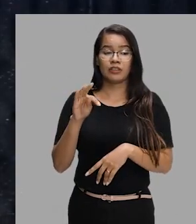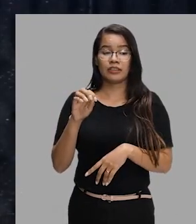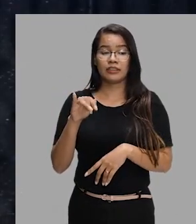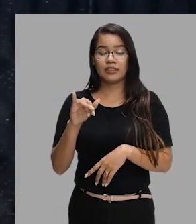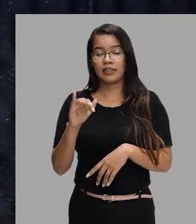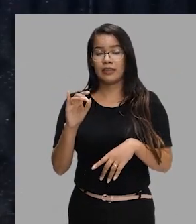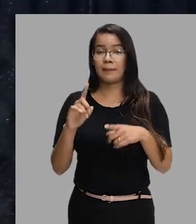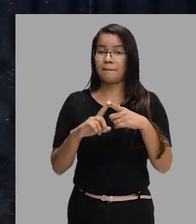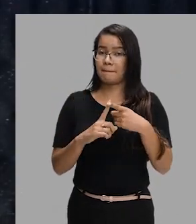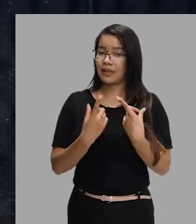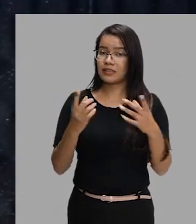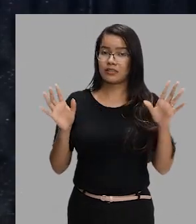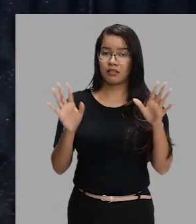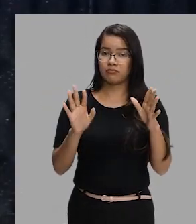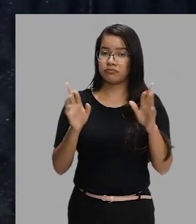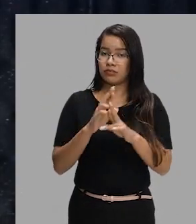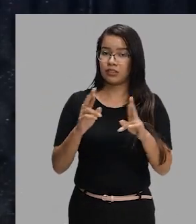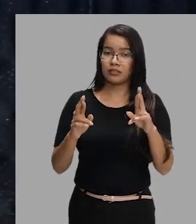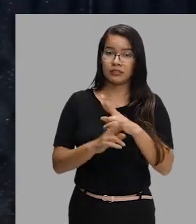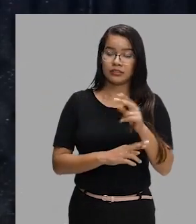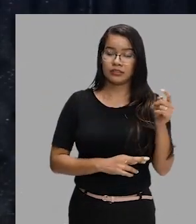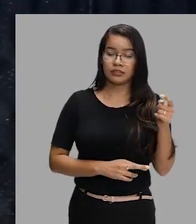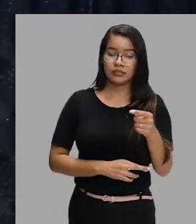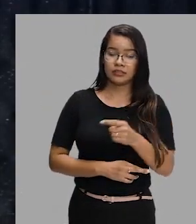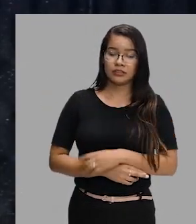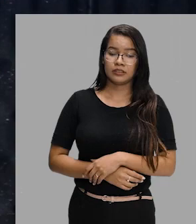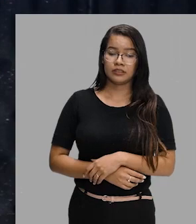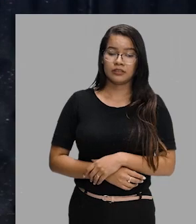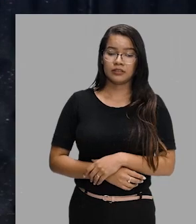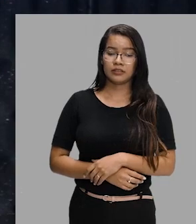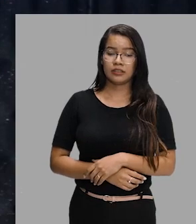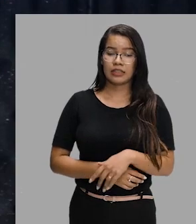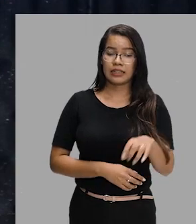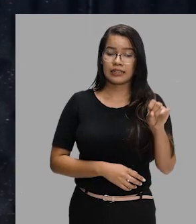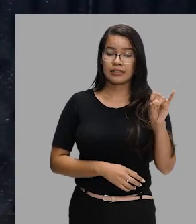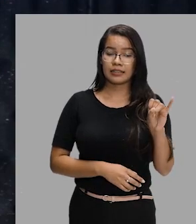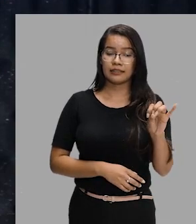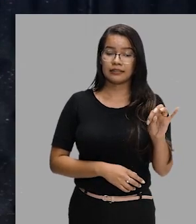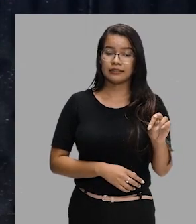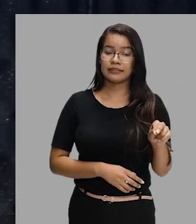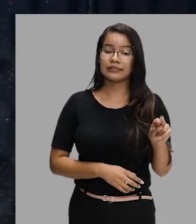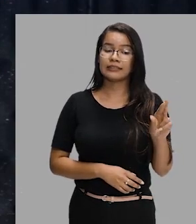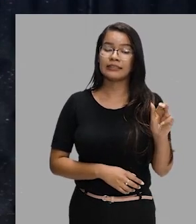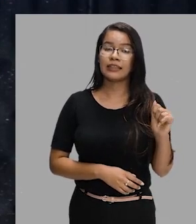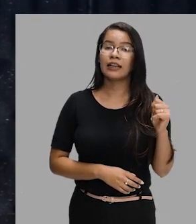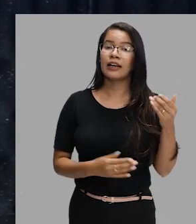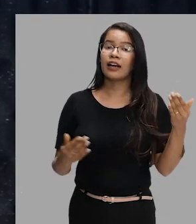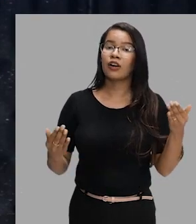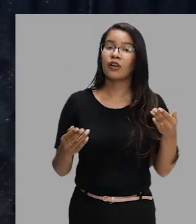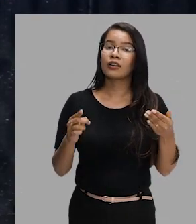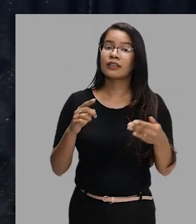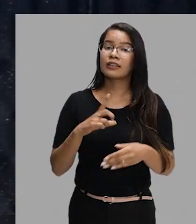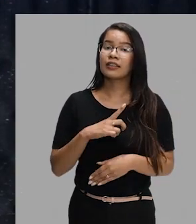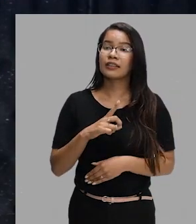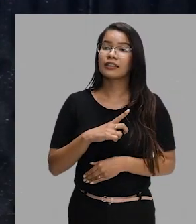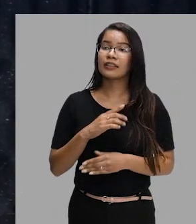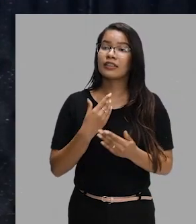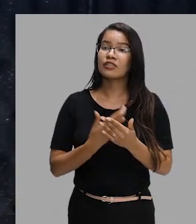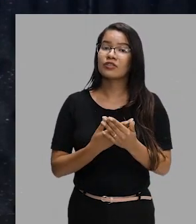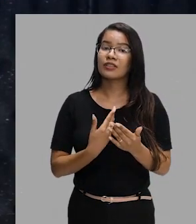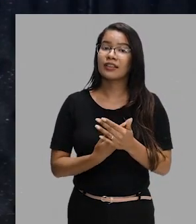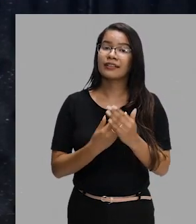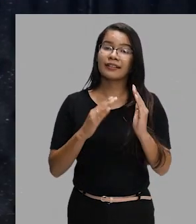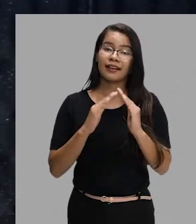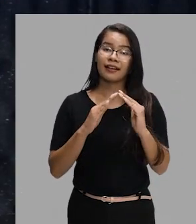nesse sentido. E sina, que seria sina? Qual a sina que vocês têm agora? Estudar em